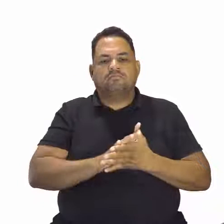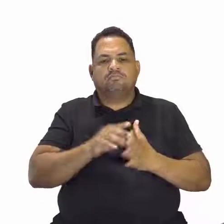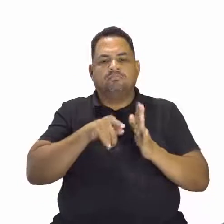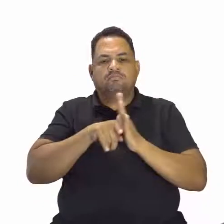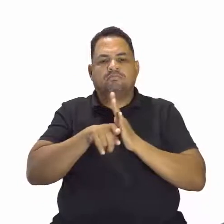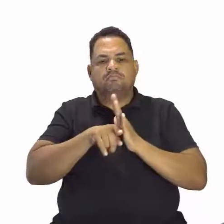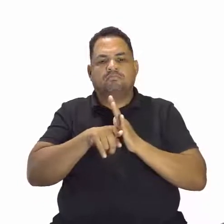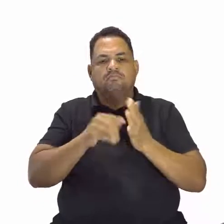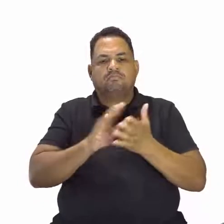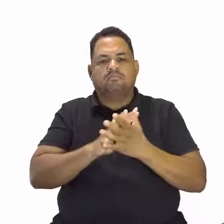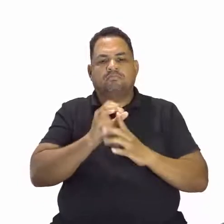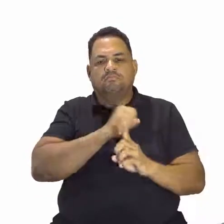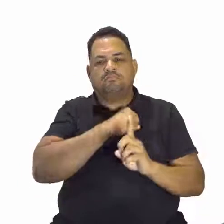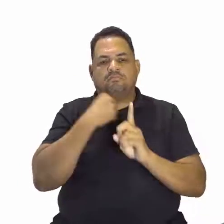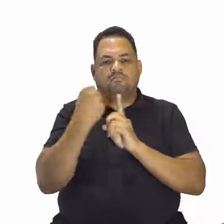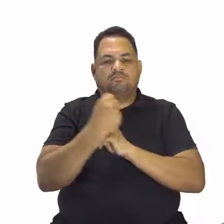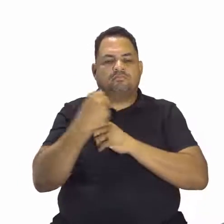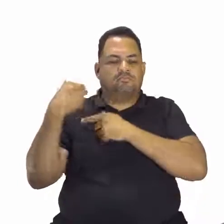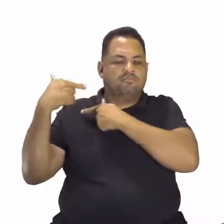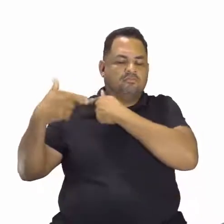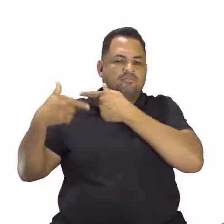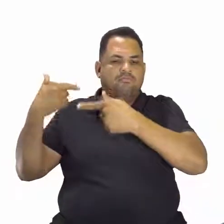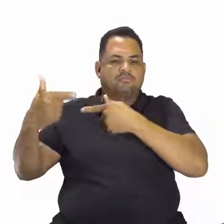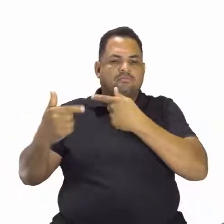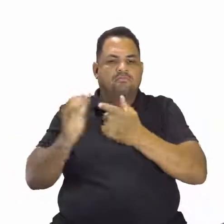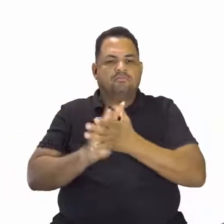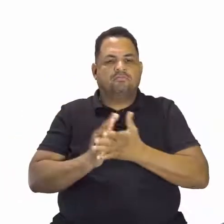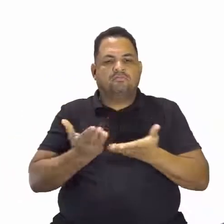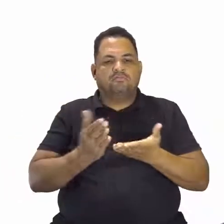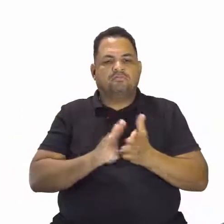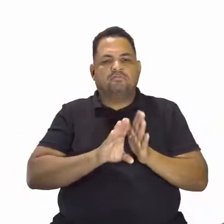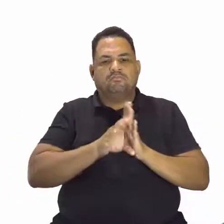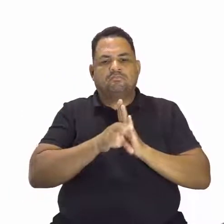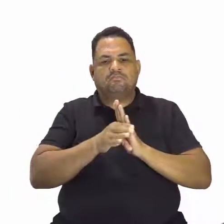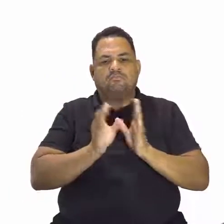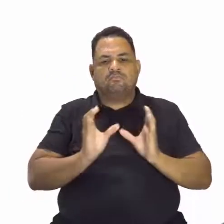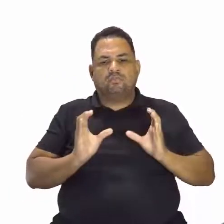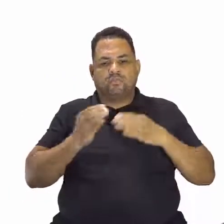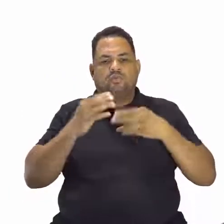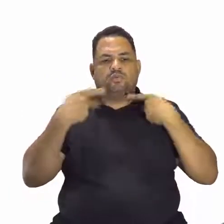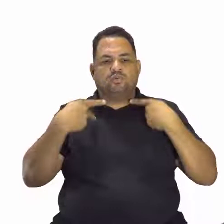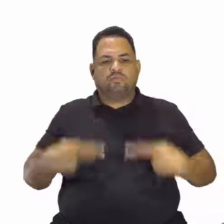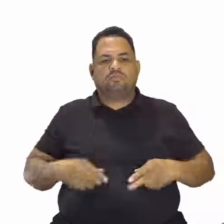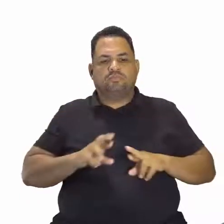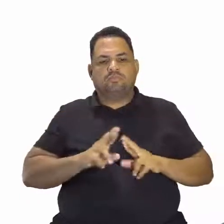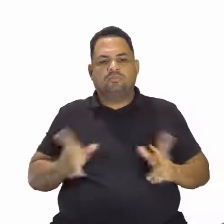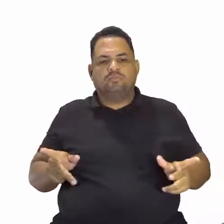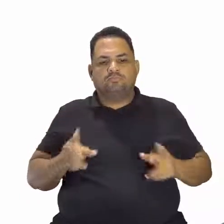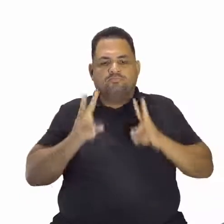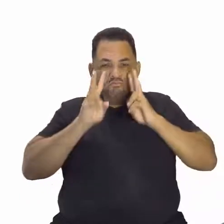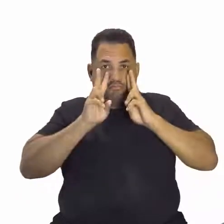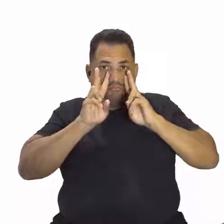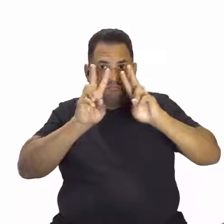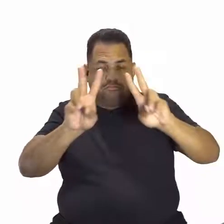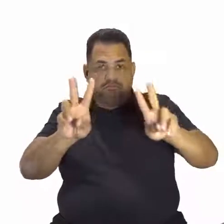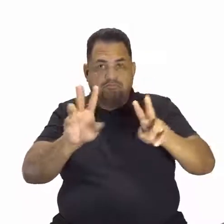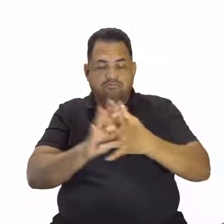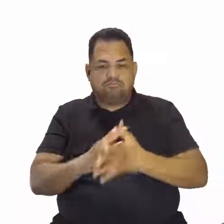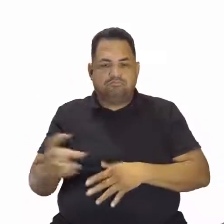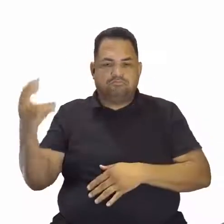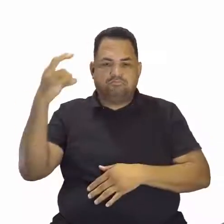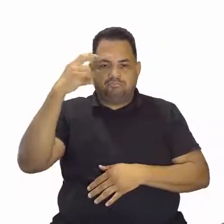de sociedades tradicionais para definir grupos humanos diferenciados sob o ponto de vista